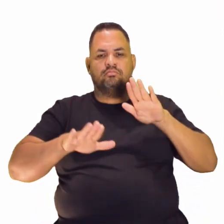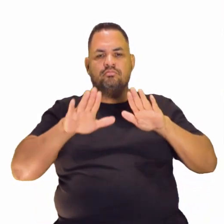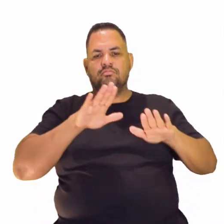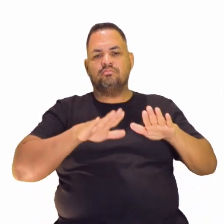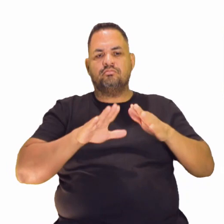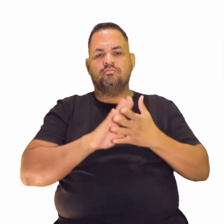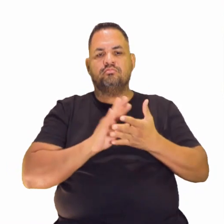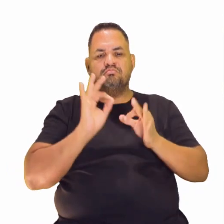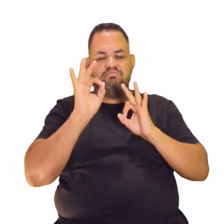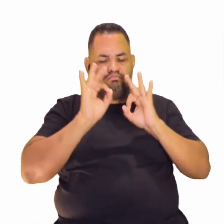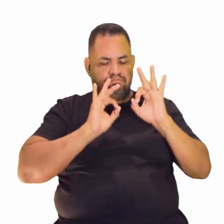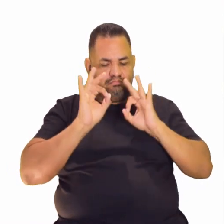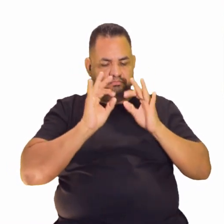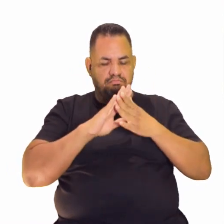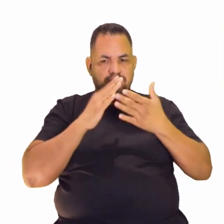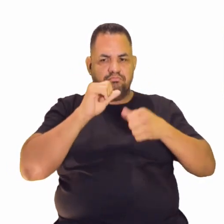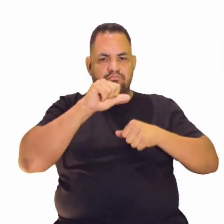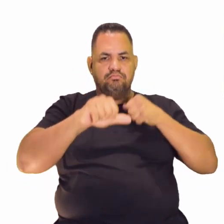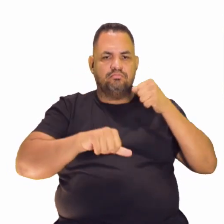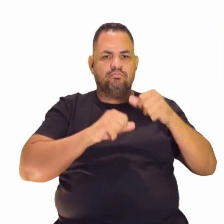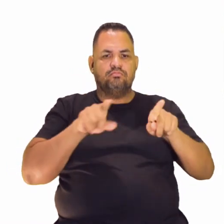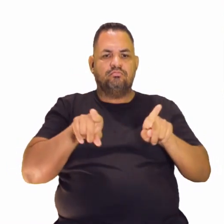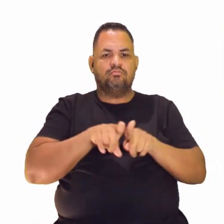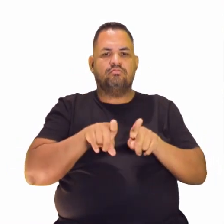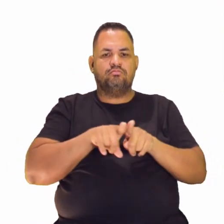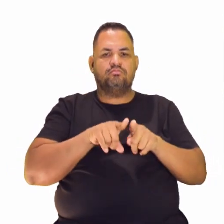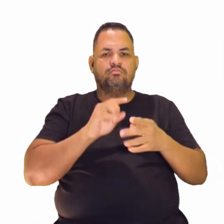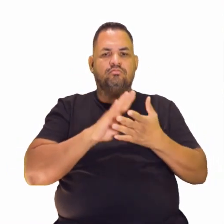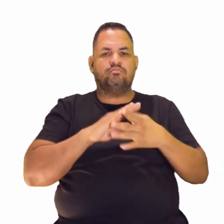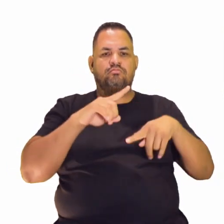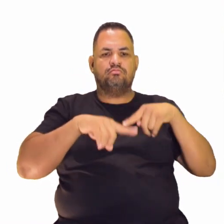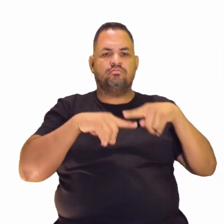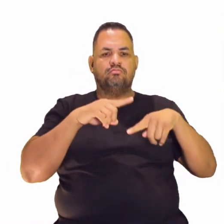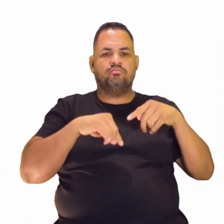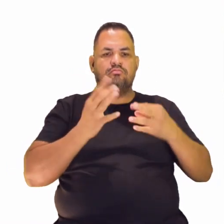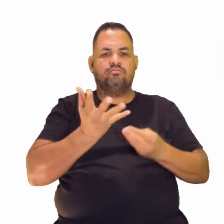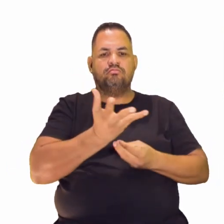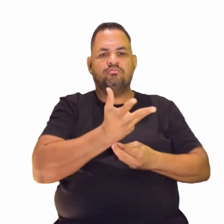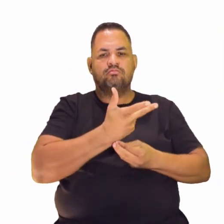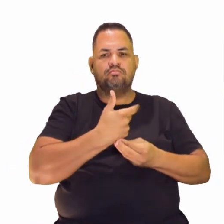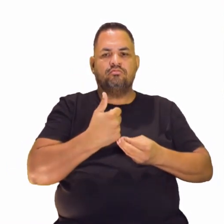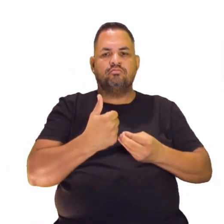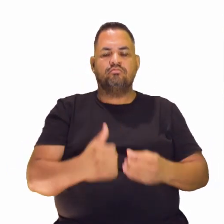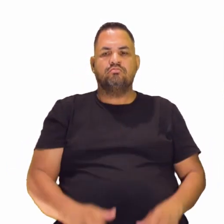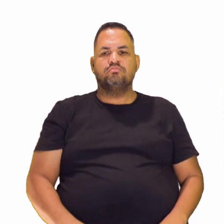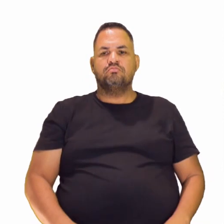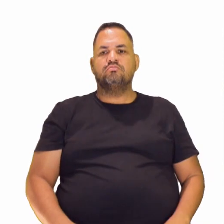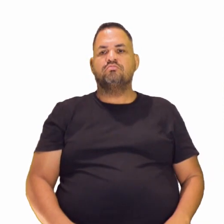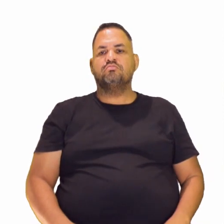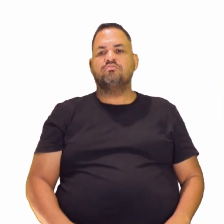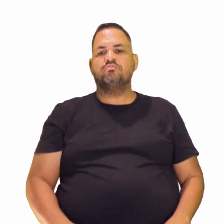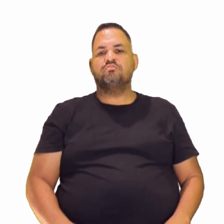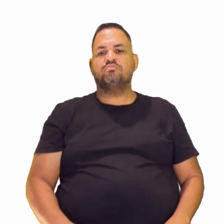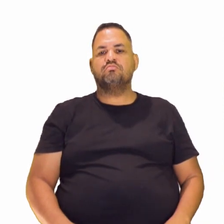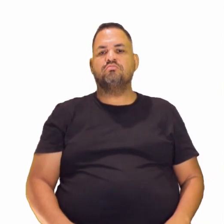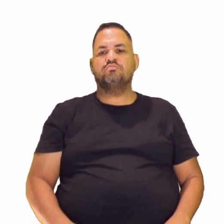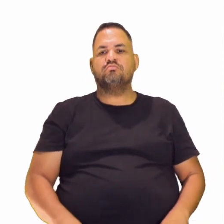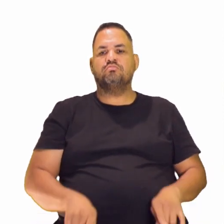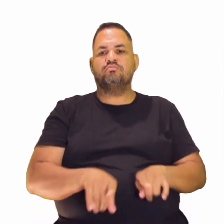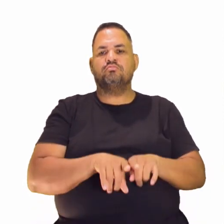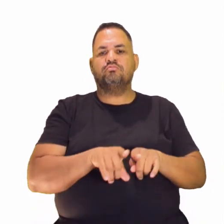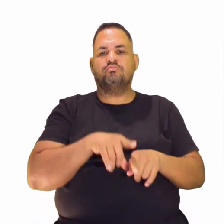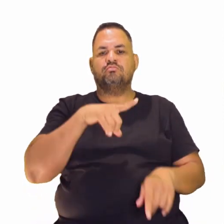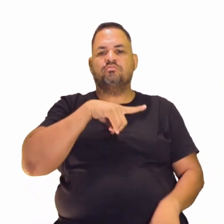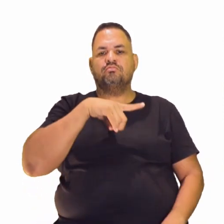tanto zelo, né, que se tornam também objetos artísticos. Temos aqui uma pessoa